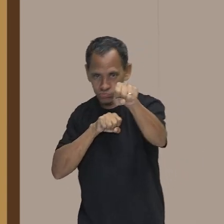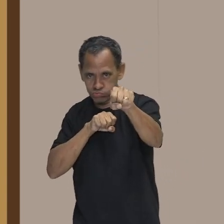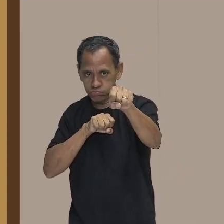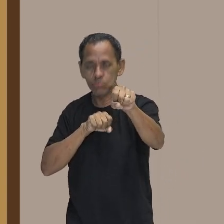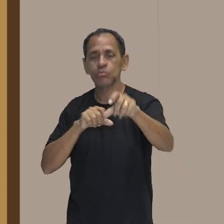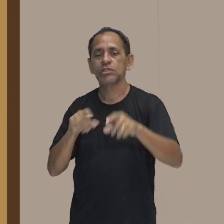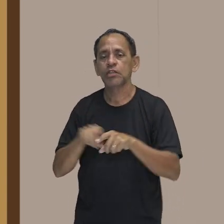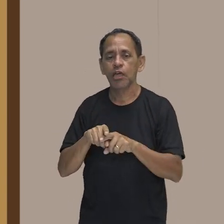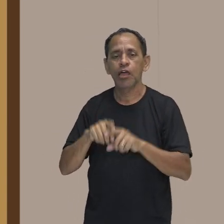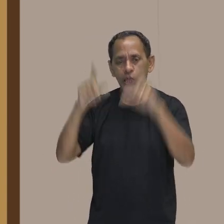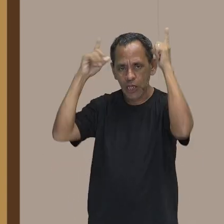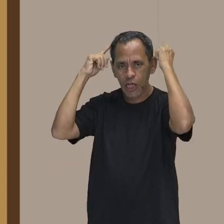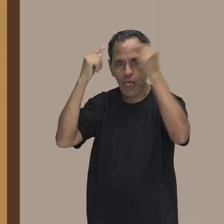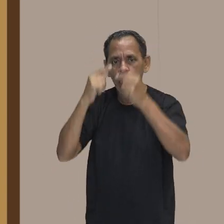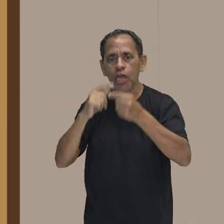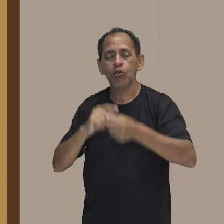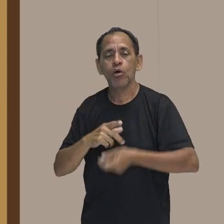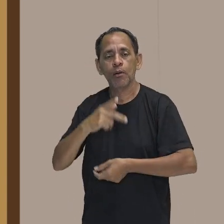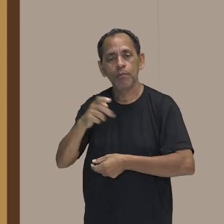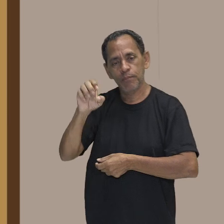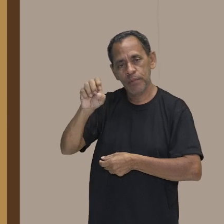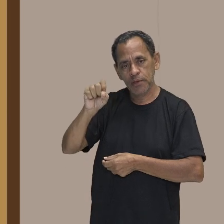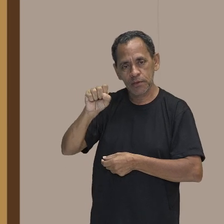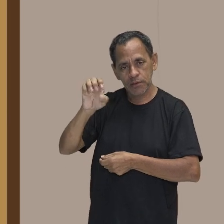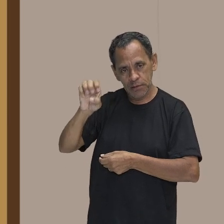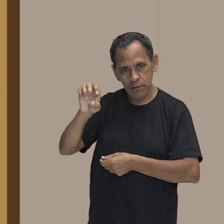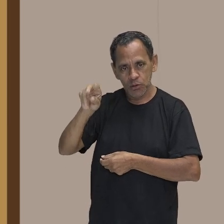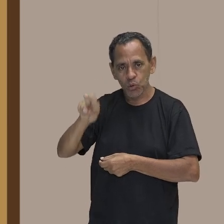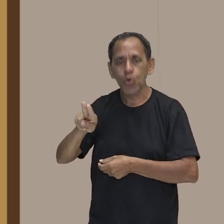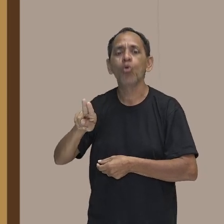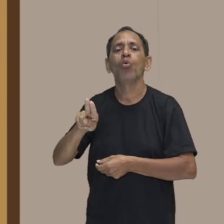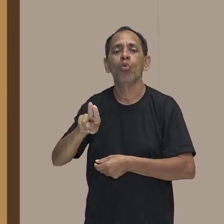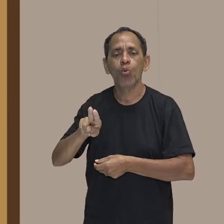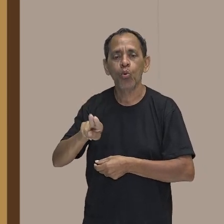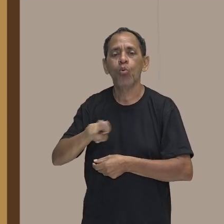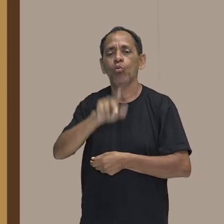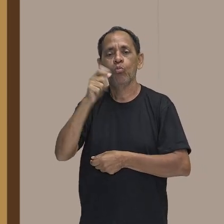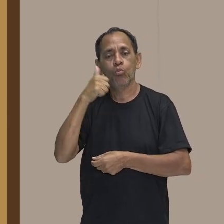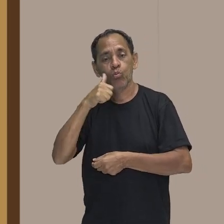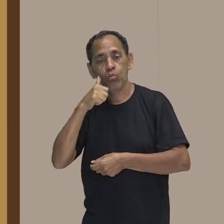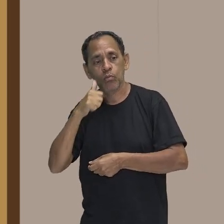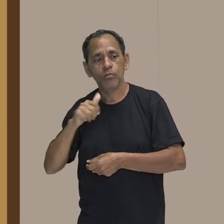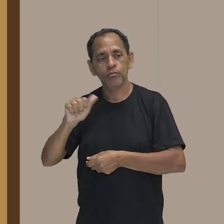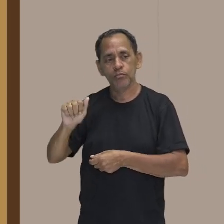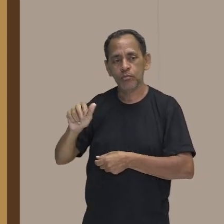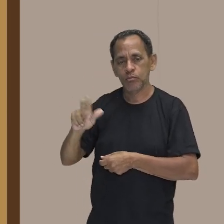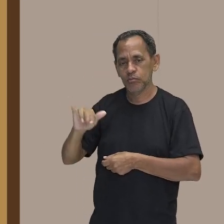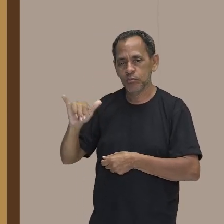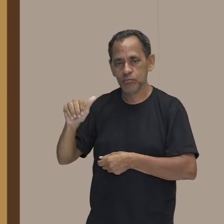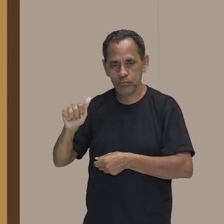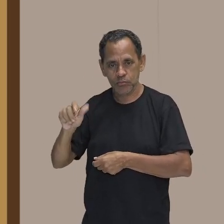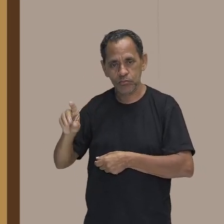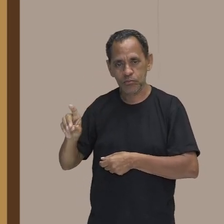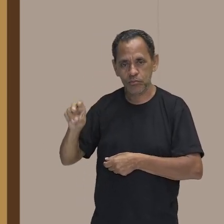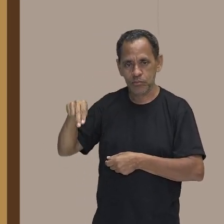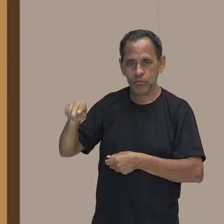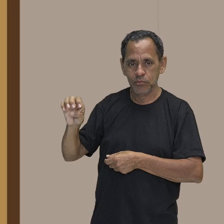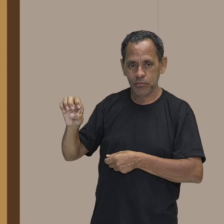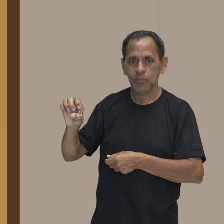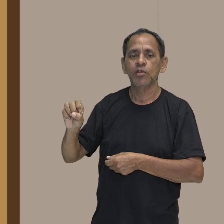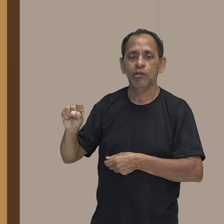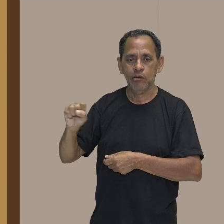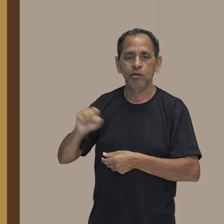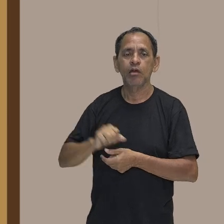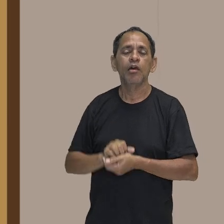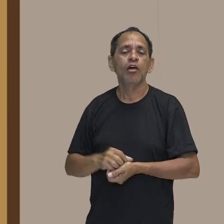ele, com a ajuda de Ariadne, também, que é outro personagem da mitologia grega, que era filho do rei Minos,